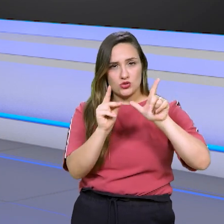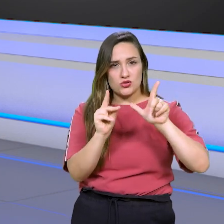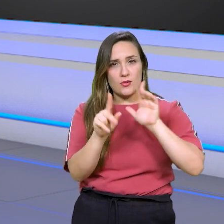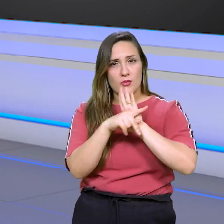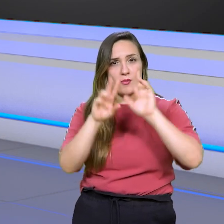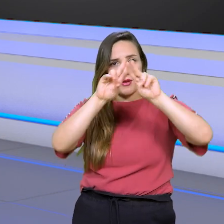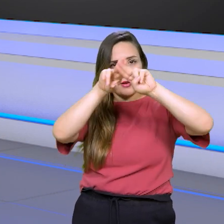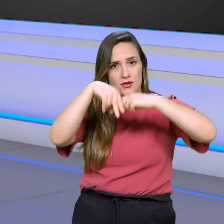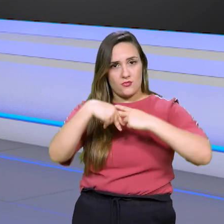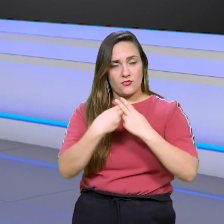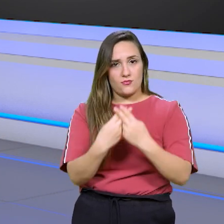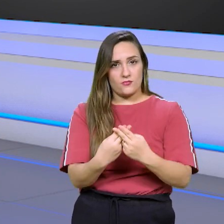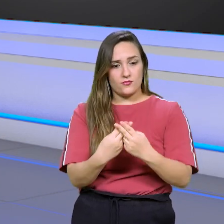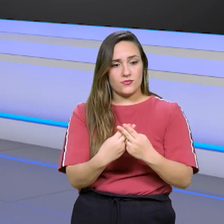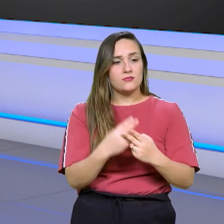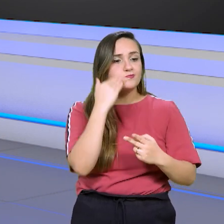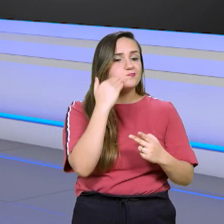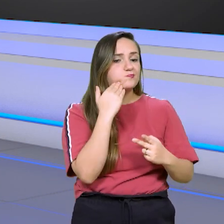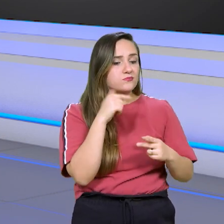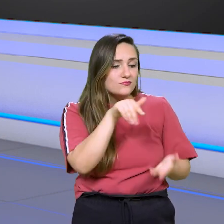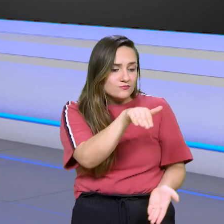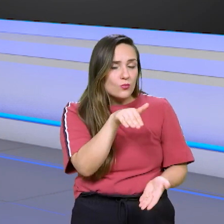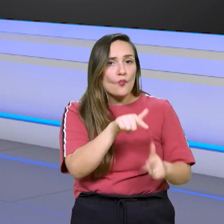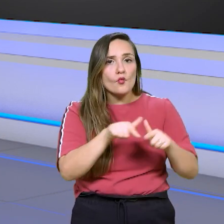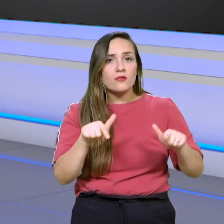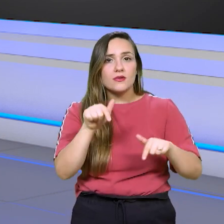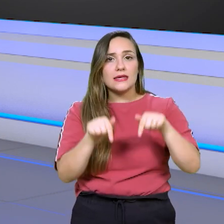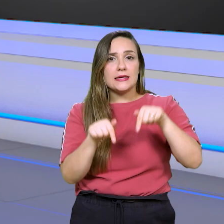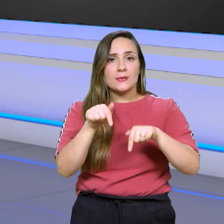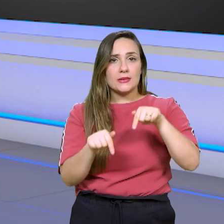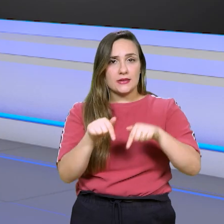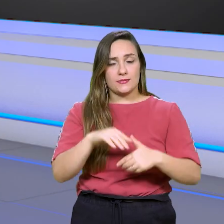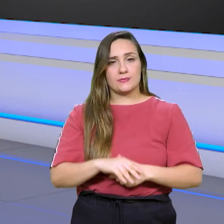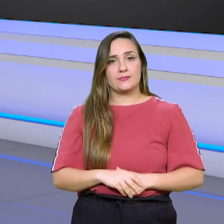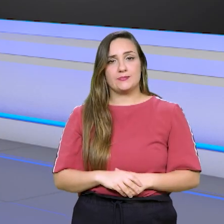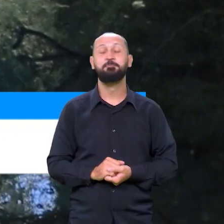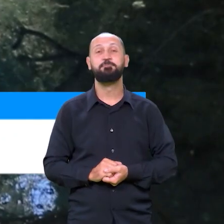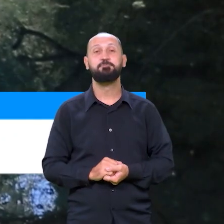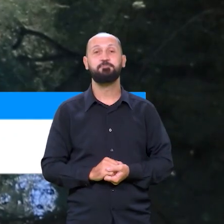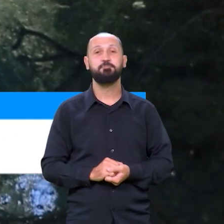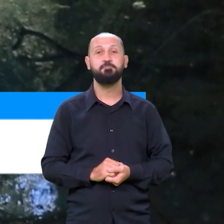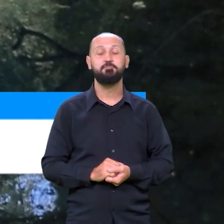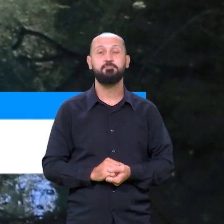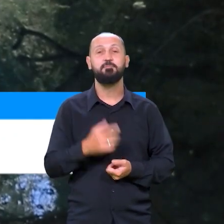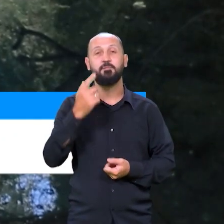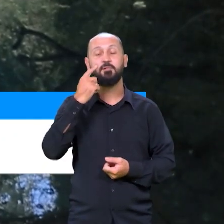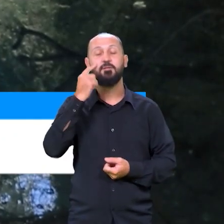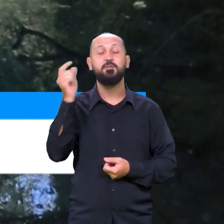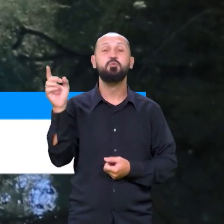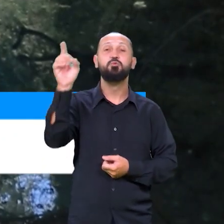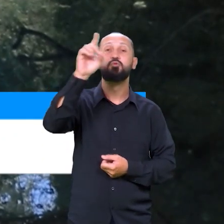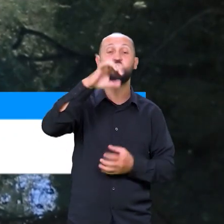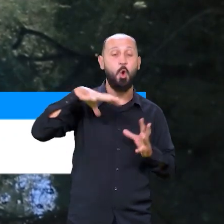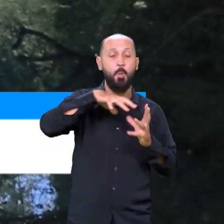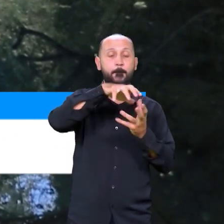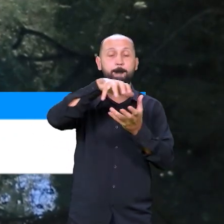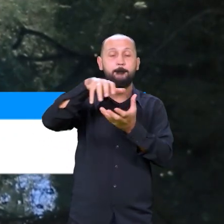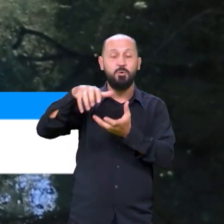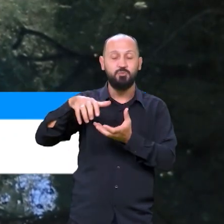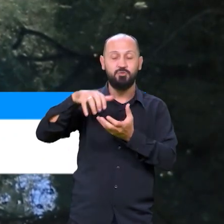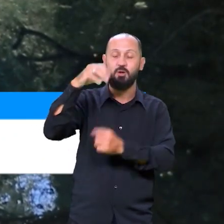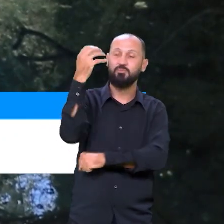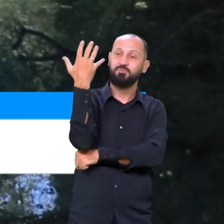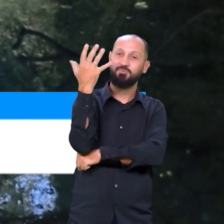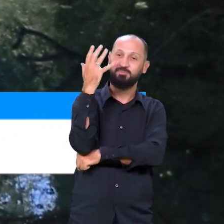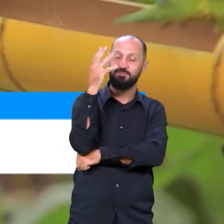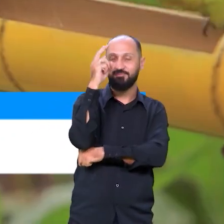logística reversa das embalagens vazias dos defensivos agrícolas. Em alusão ao Dia Mundial